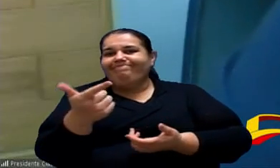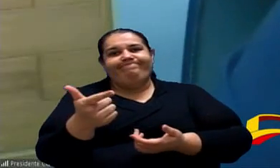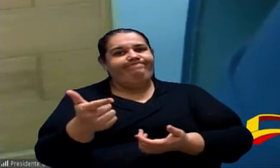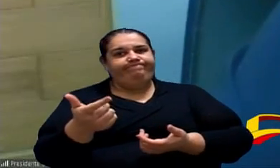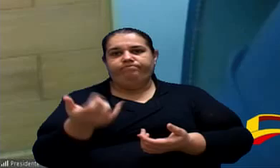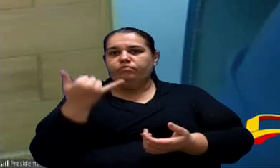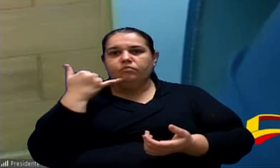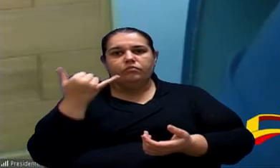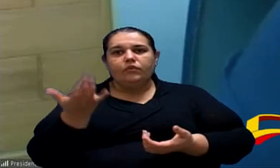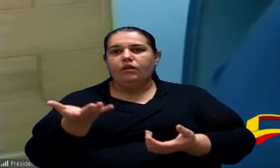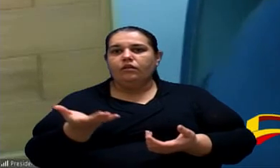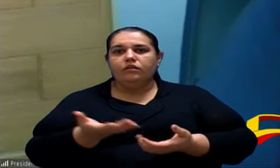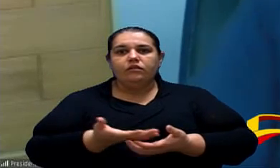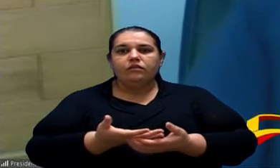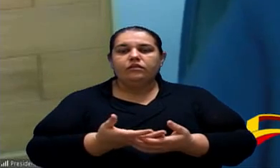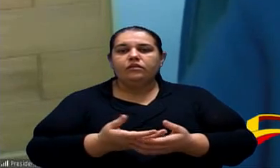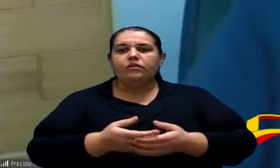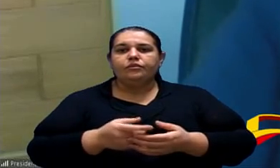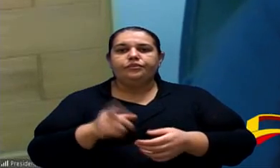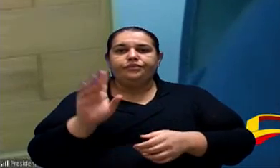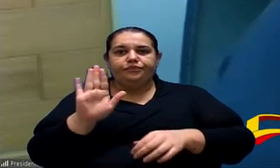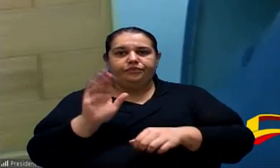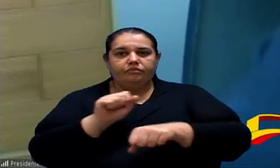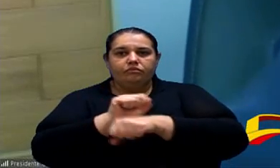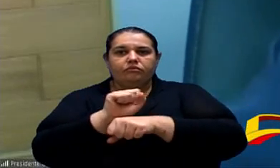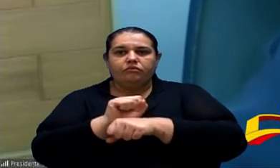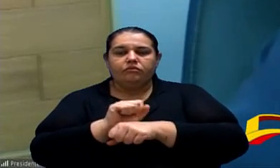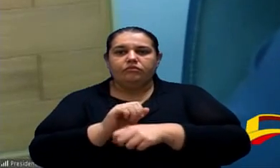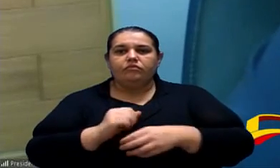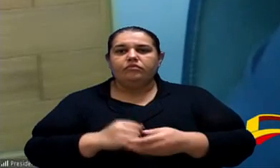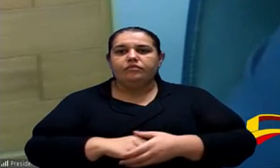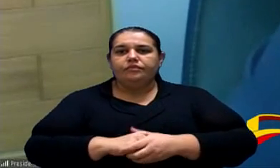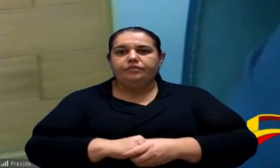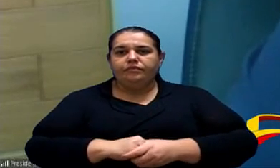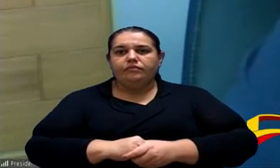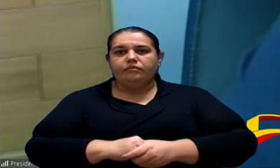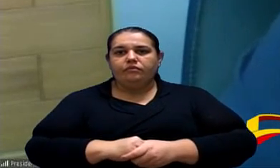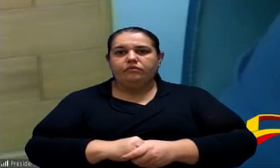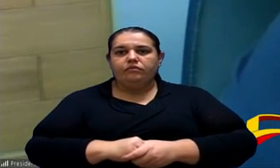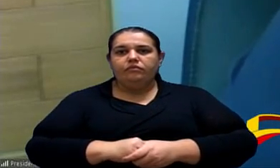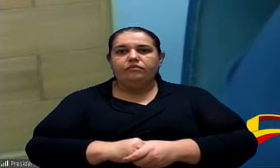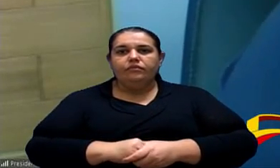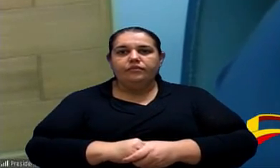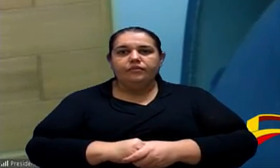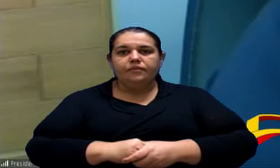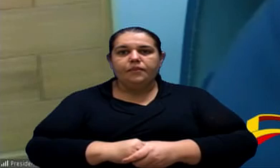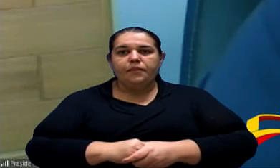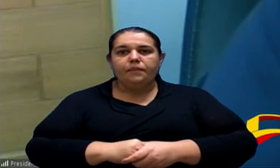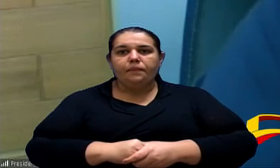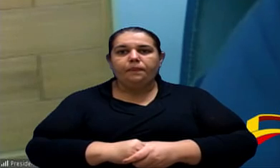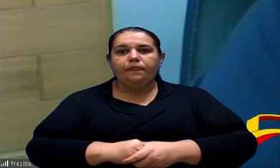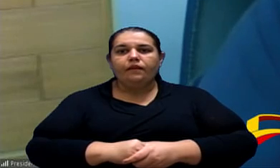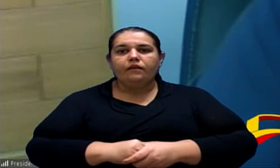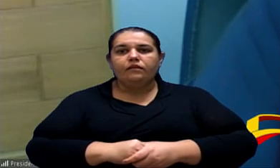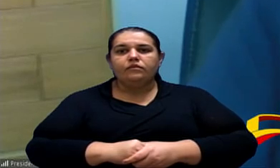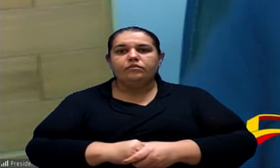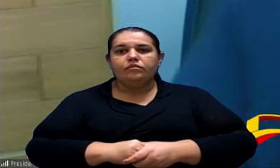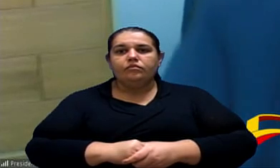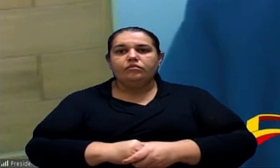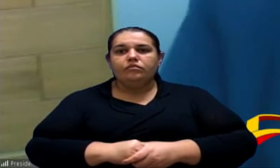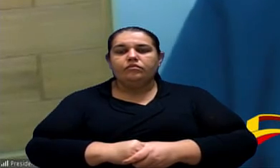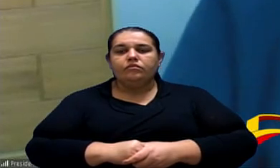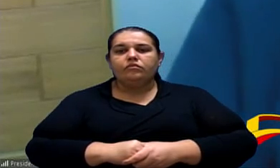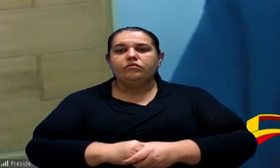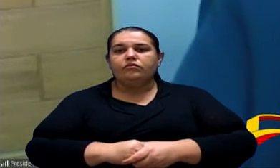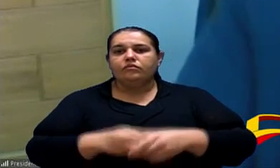Não tem telefone. Fala, um minutinho só, por favor. Obrigados a fixar em locais visíveis e de fácil leitura os termos dessa lei. Ah,